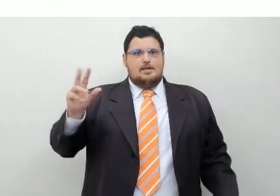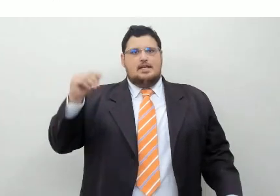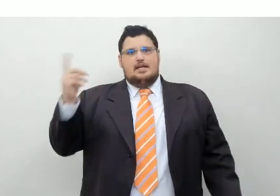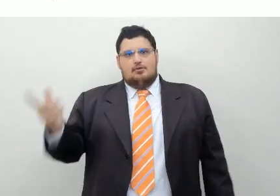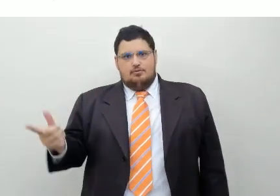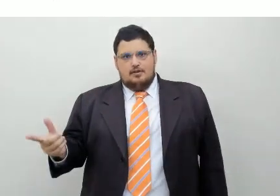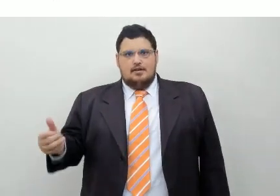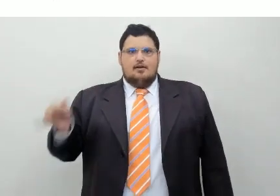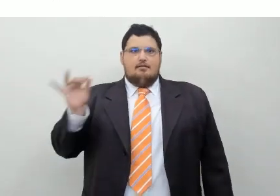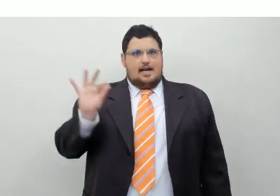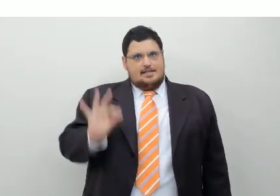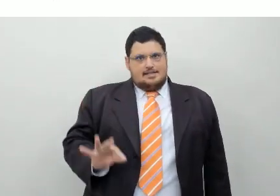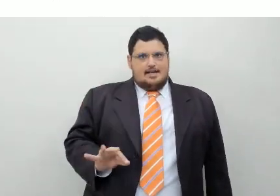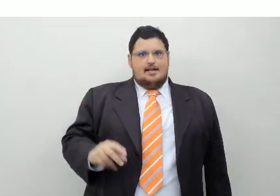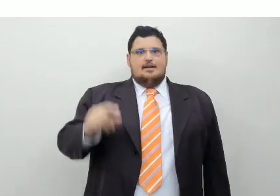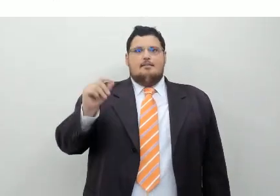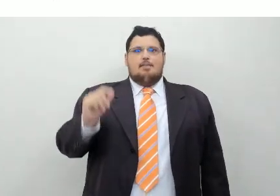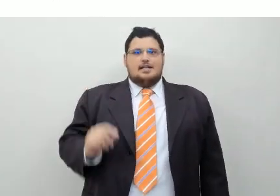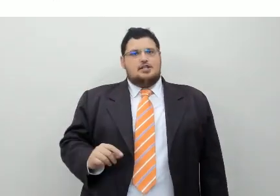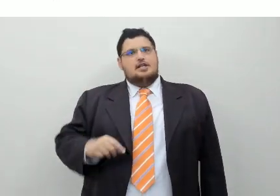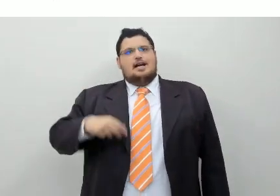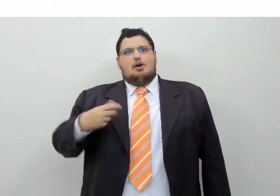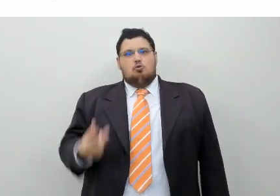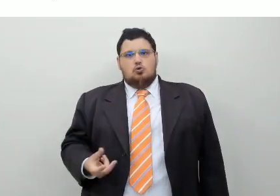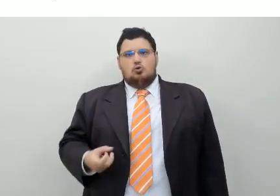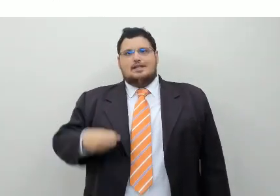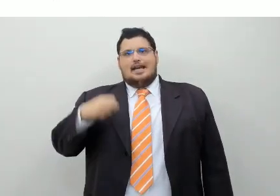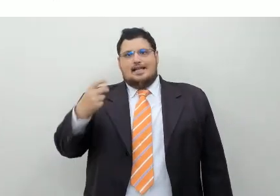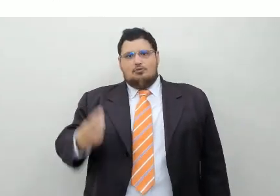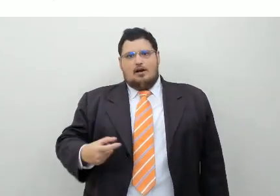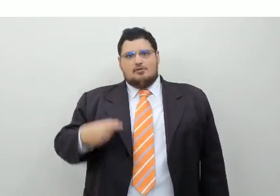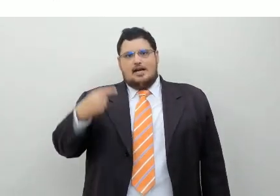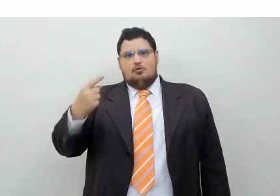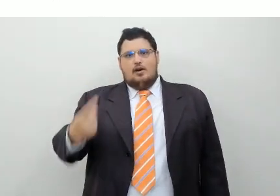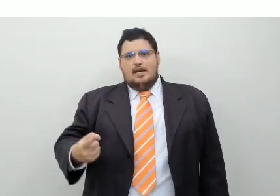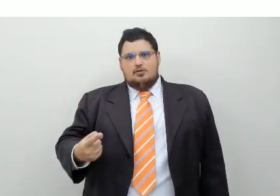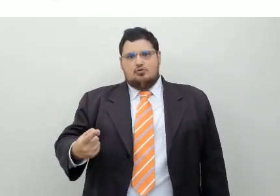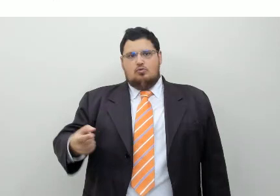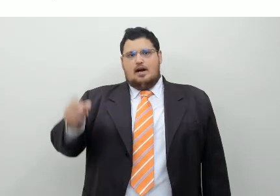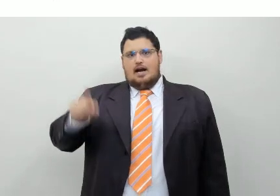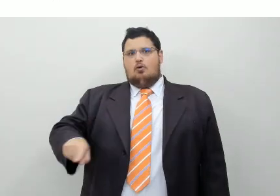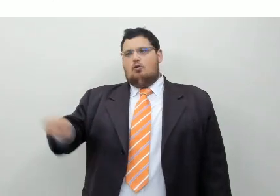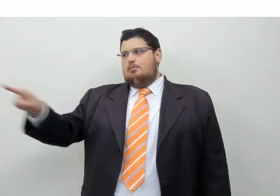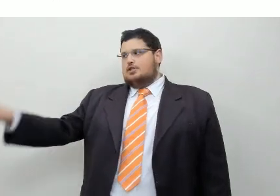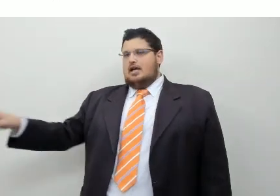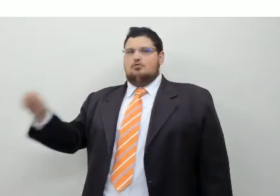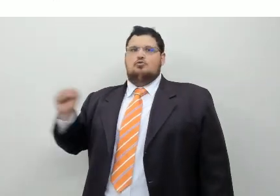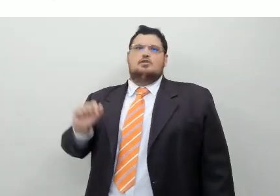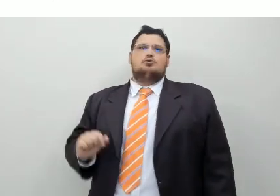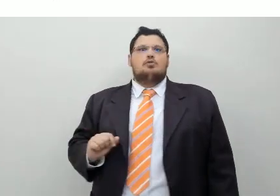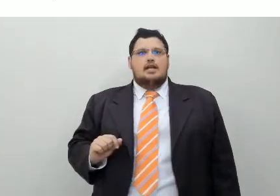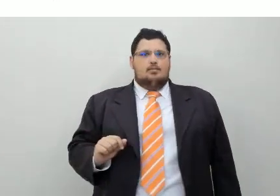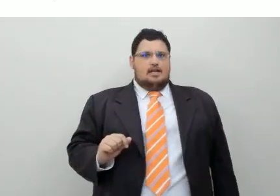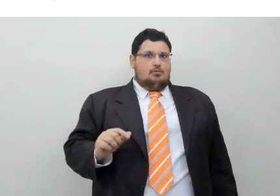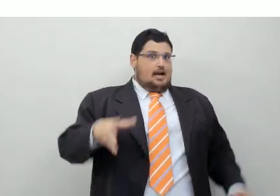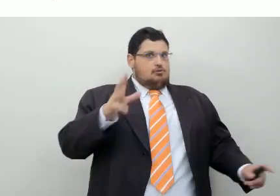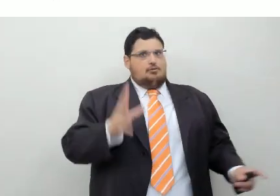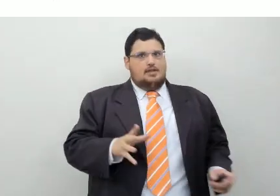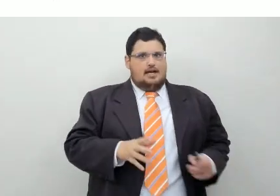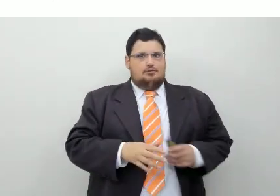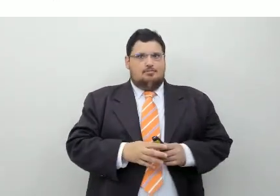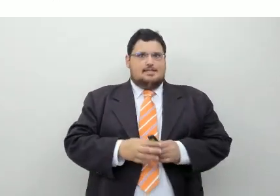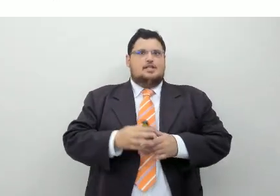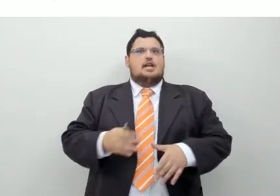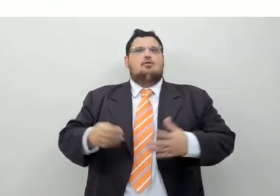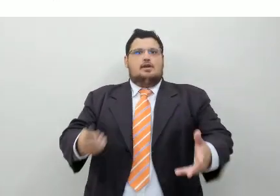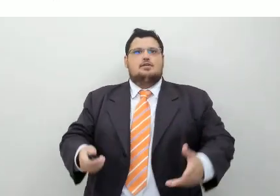de perigo. Vale dizer, pratica a conduta querendo causar um risco ao objeto jurídico do crime. Ele não quer causar um